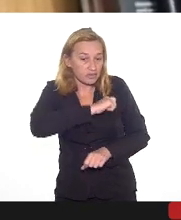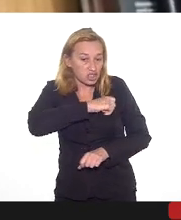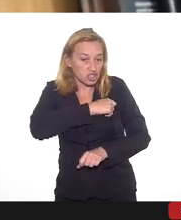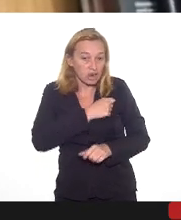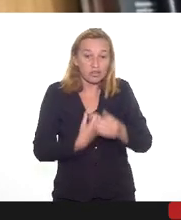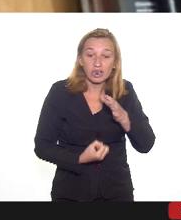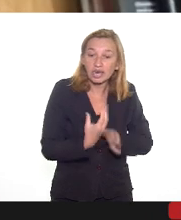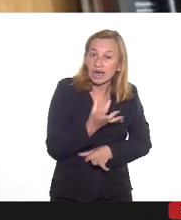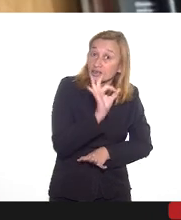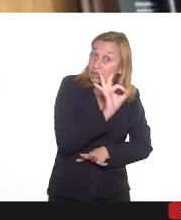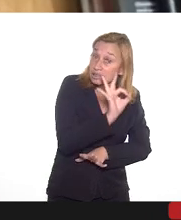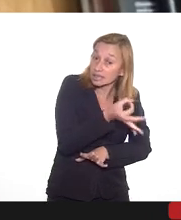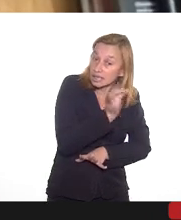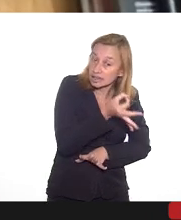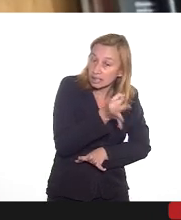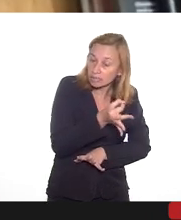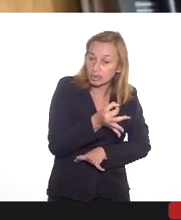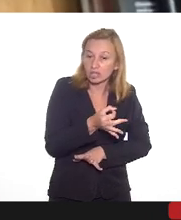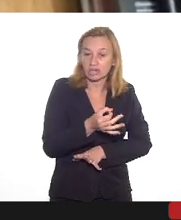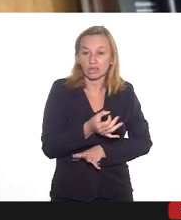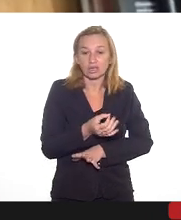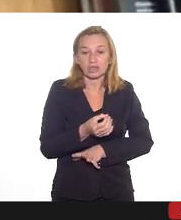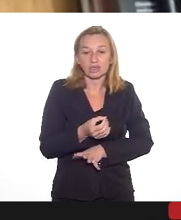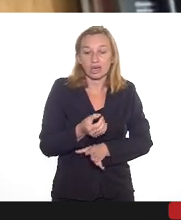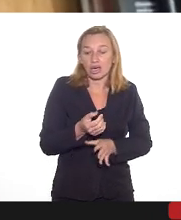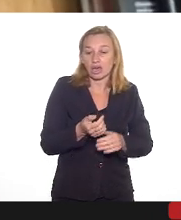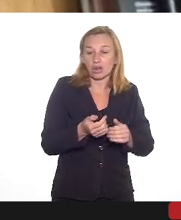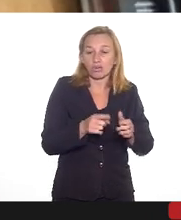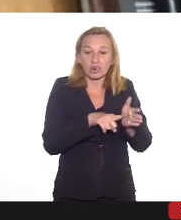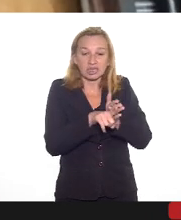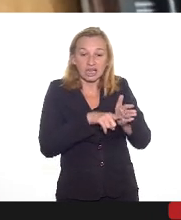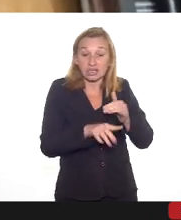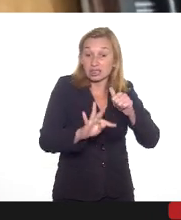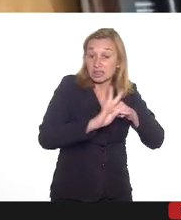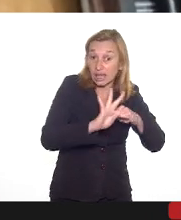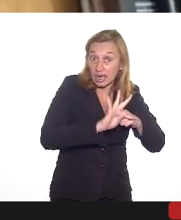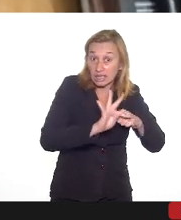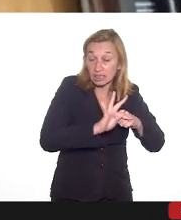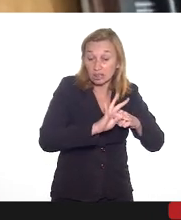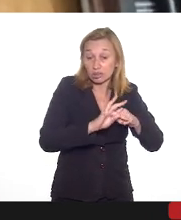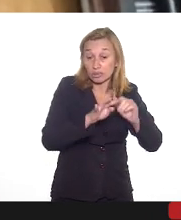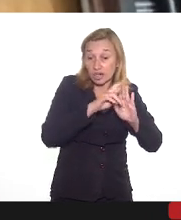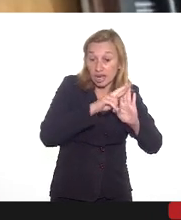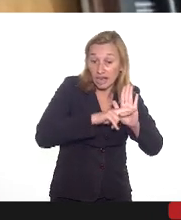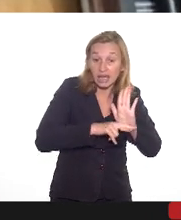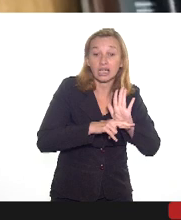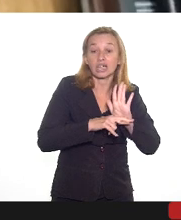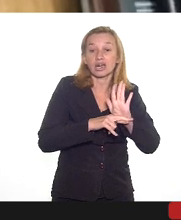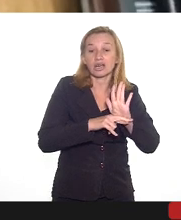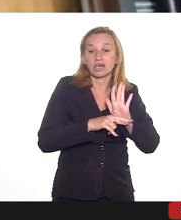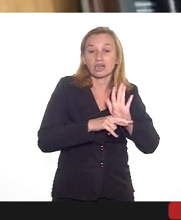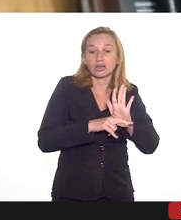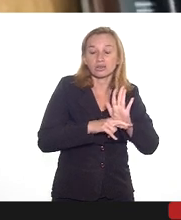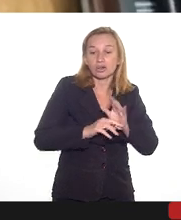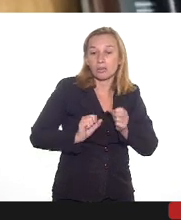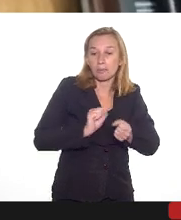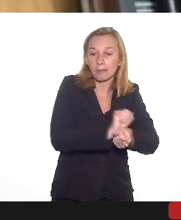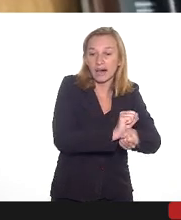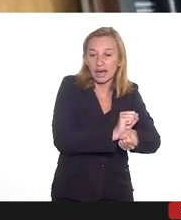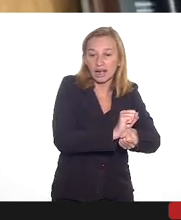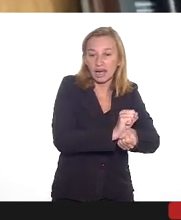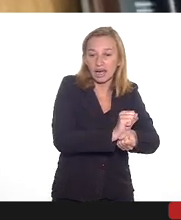exatamente, e aqui sem nenhum juízo de valor, é uma análise técnica sobre as regras, ele foi feito para congelar os